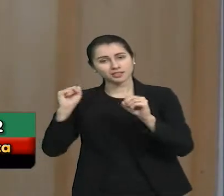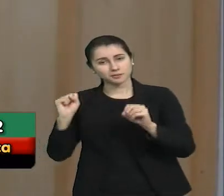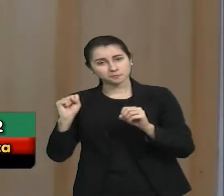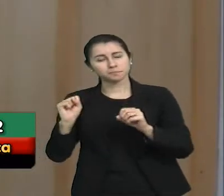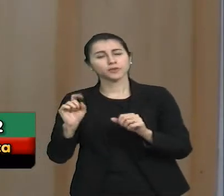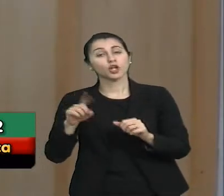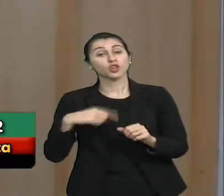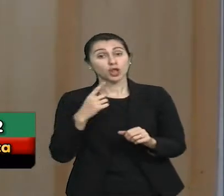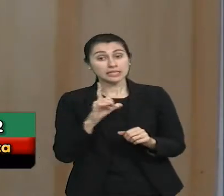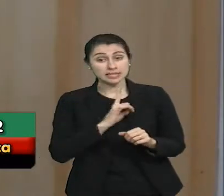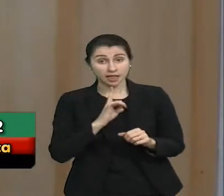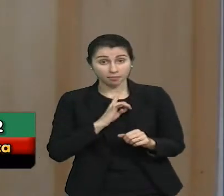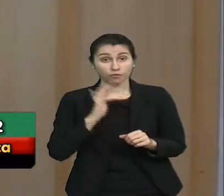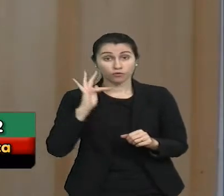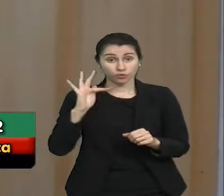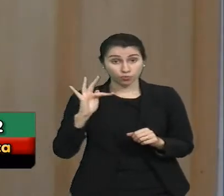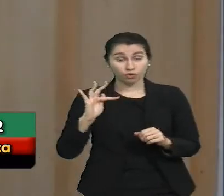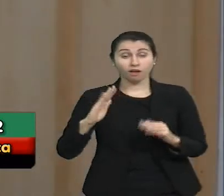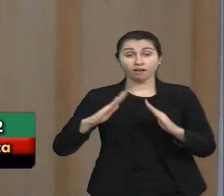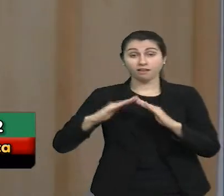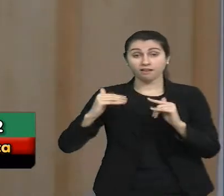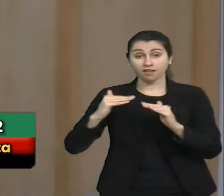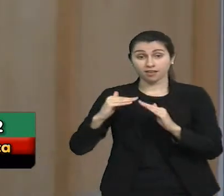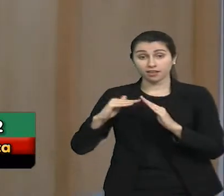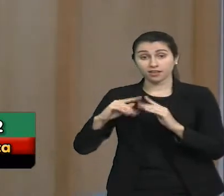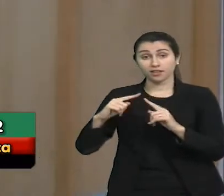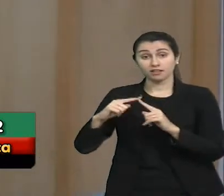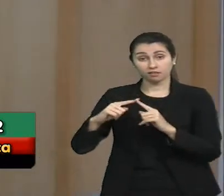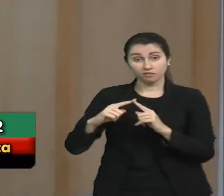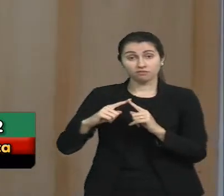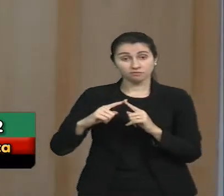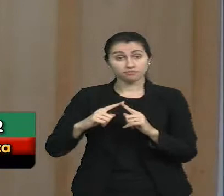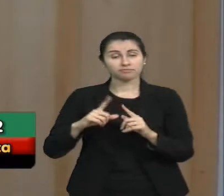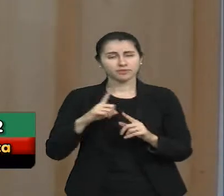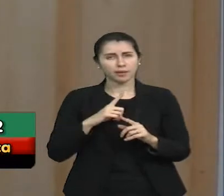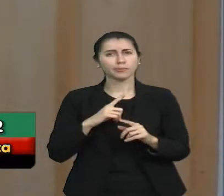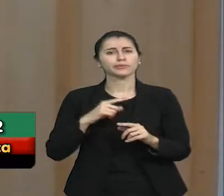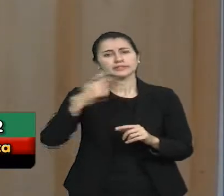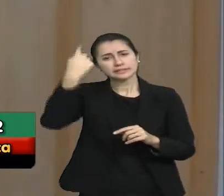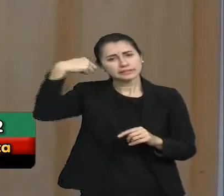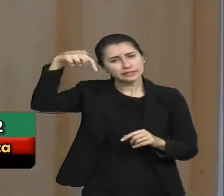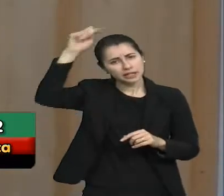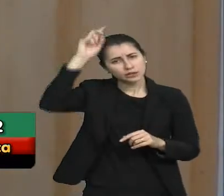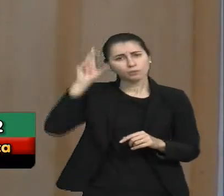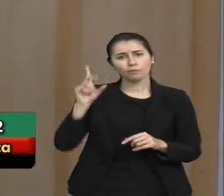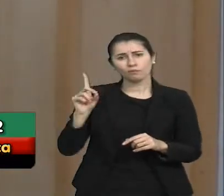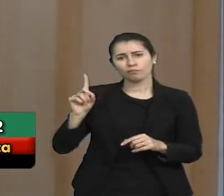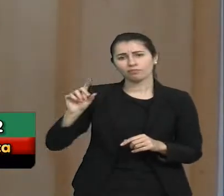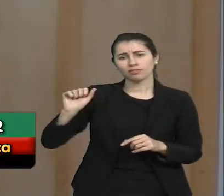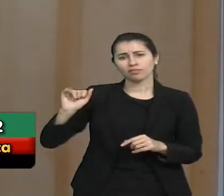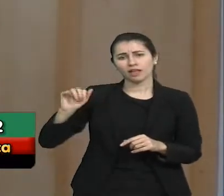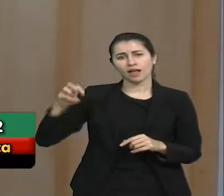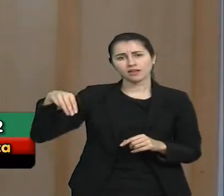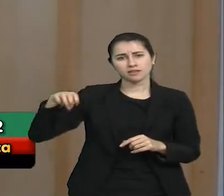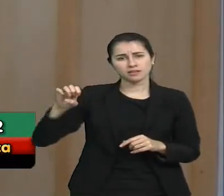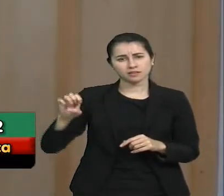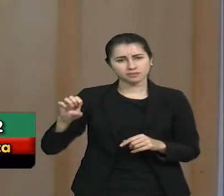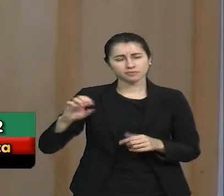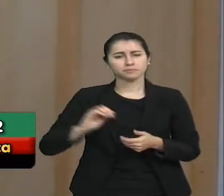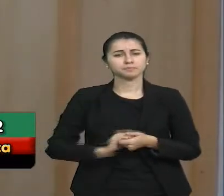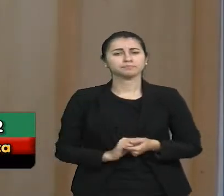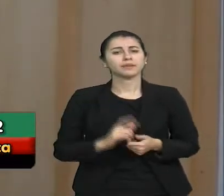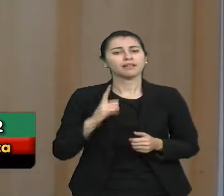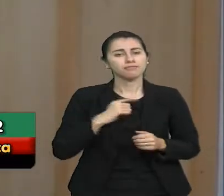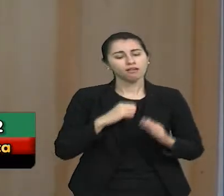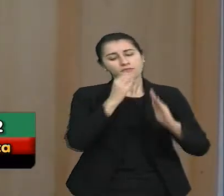construída evangélica, nós temos o Santo Daime, nós temos um terreiro